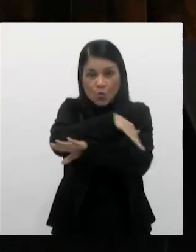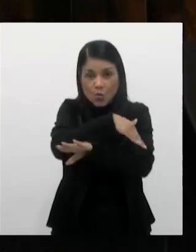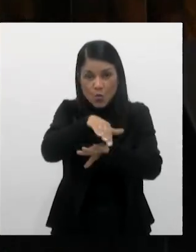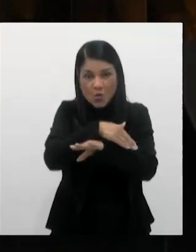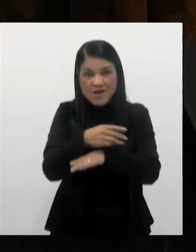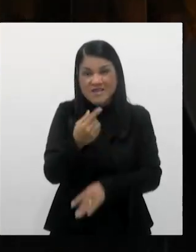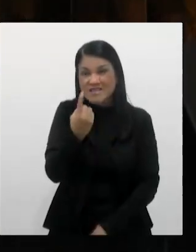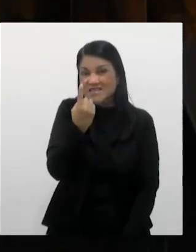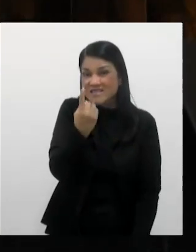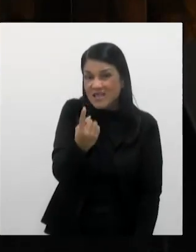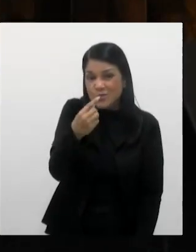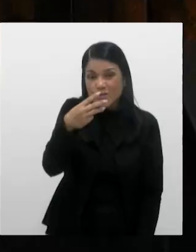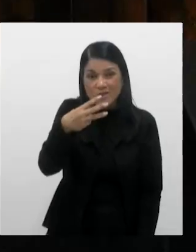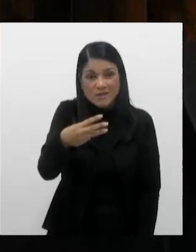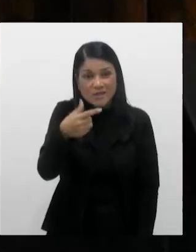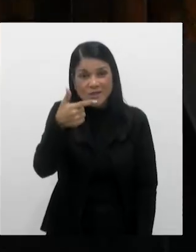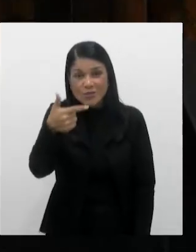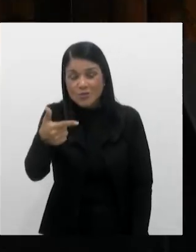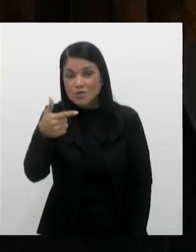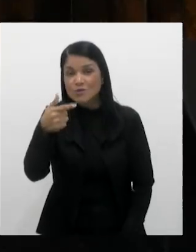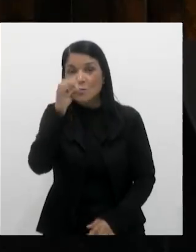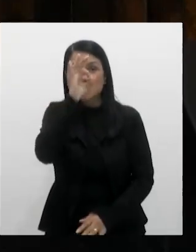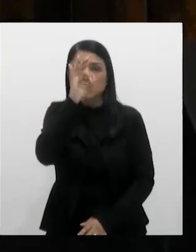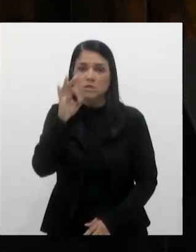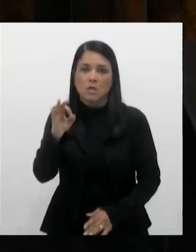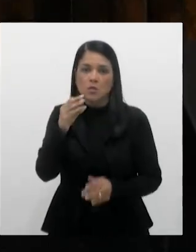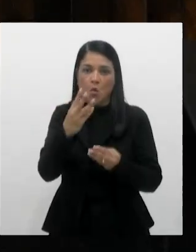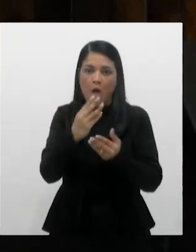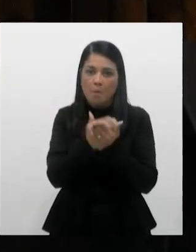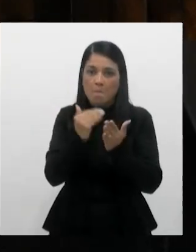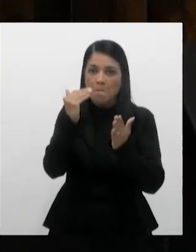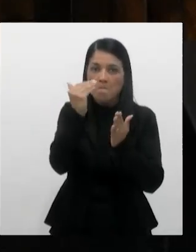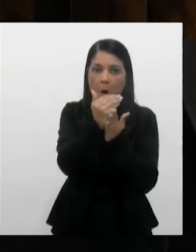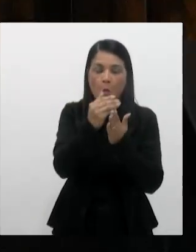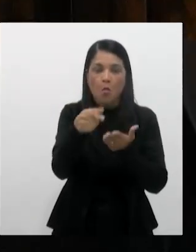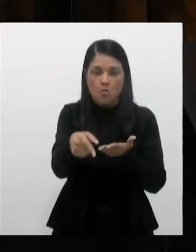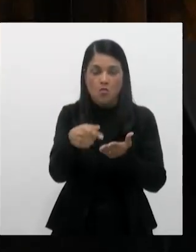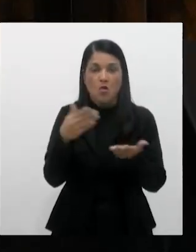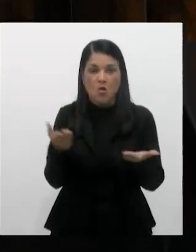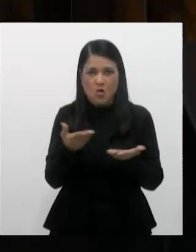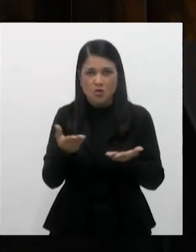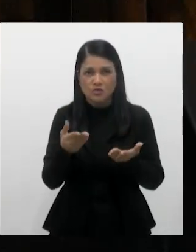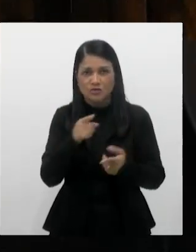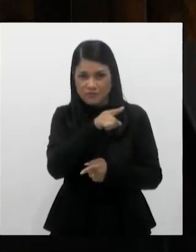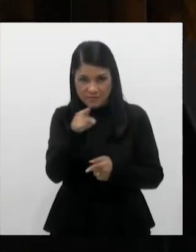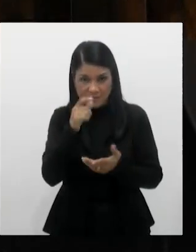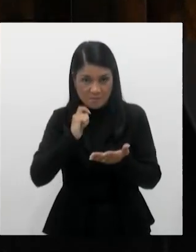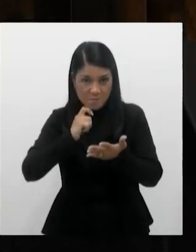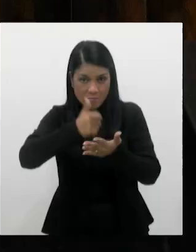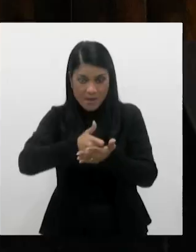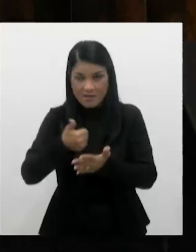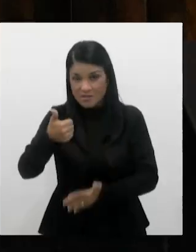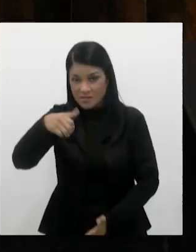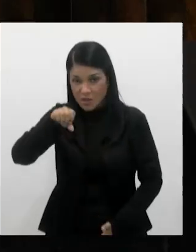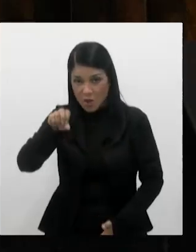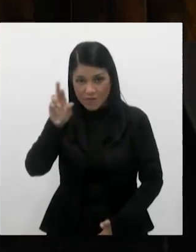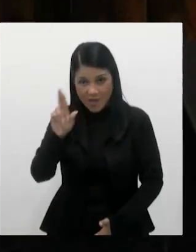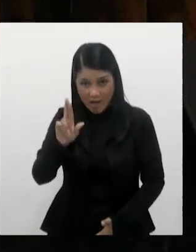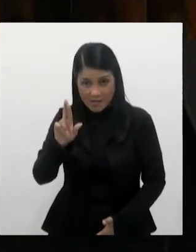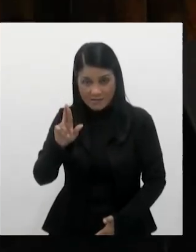132% na taxa de iluminação pública. Hoje, um cidadão que paga, em média, na sua conta, R$19, vai